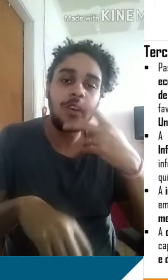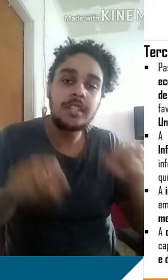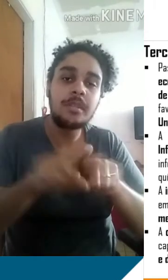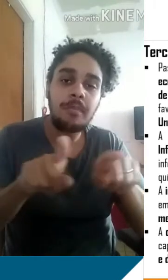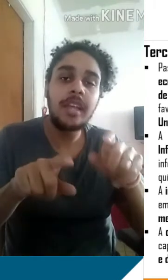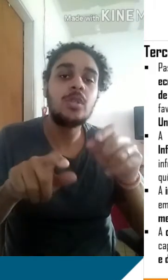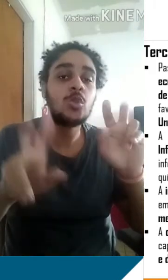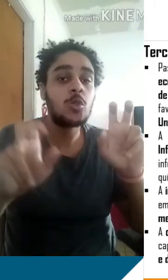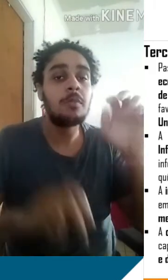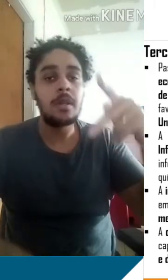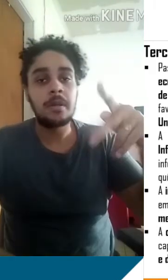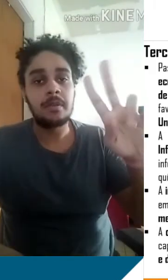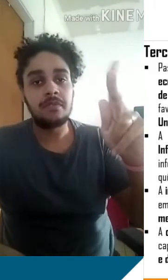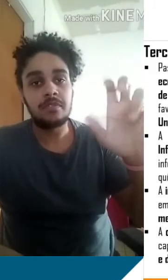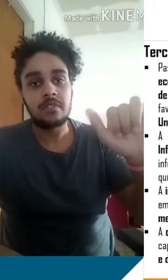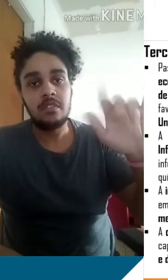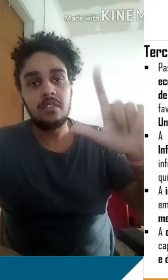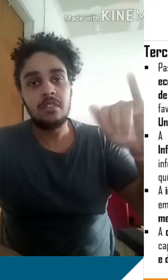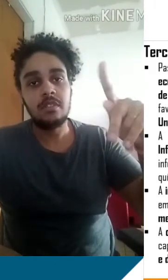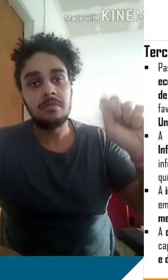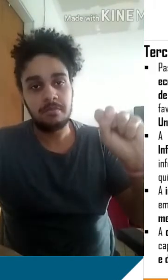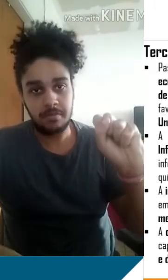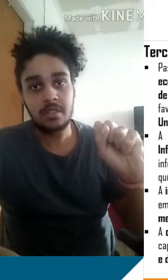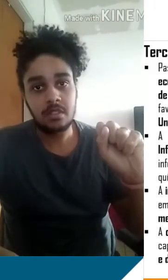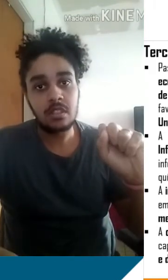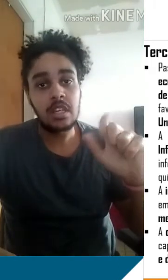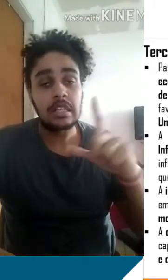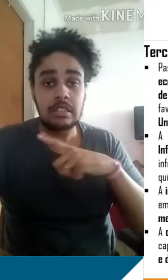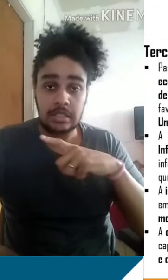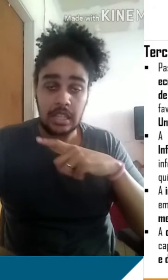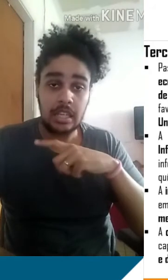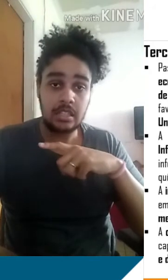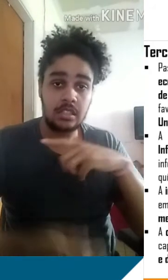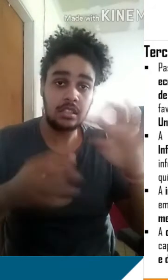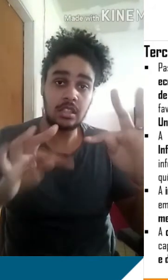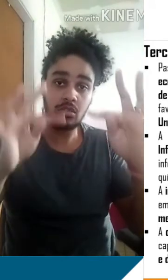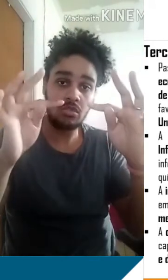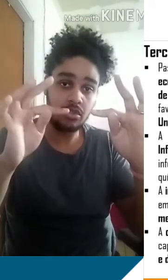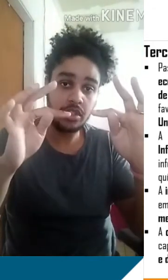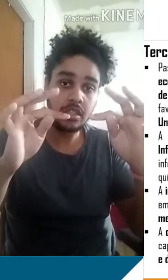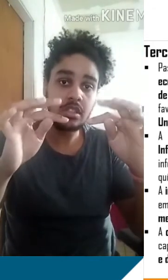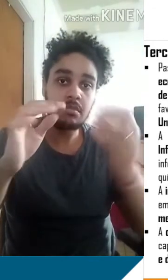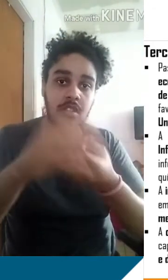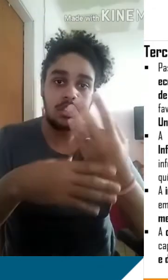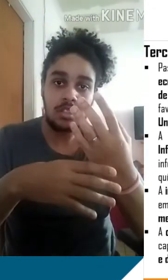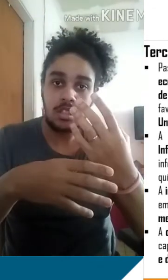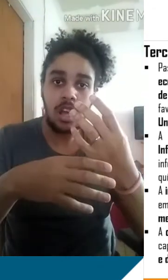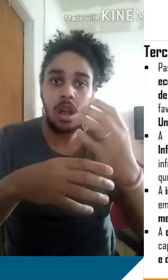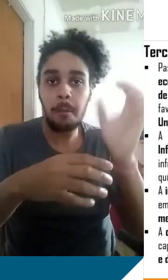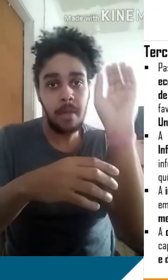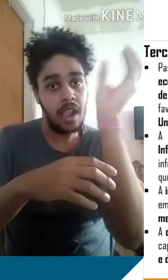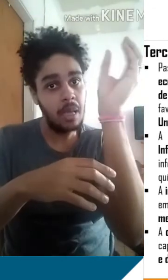anos. Né? Só que é óbvio que isso não vai ser colocado no mercado, porque senão as pessoas não vão comprar lâmpada. Né? Então é interessante porque essa terceira